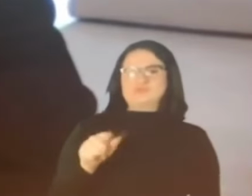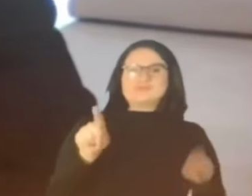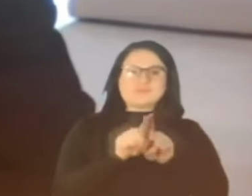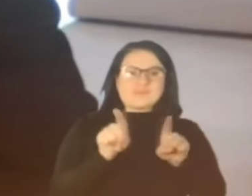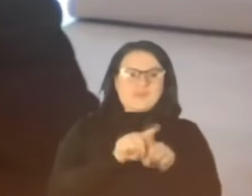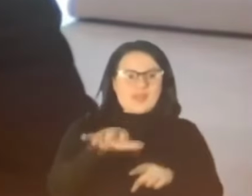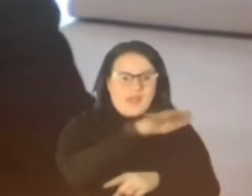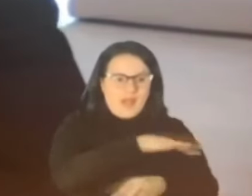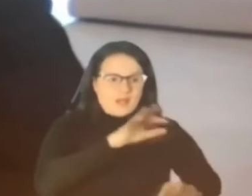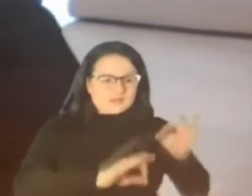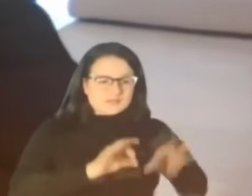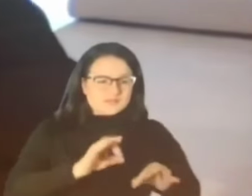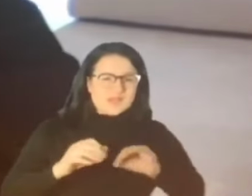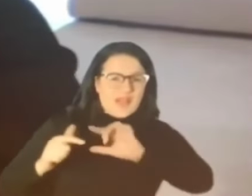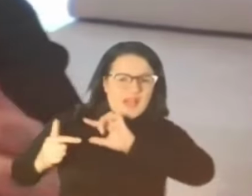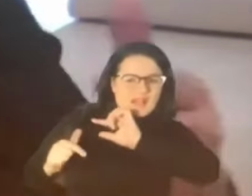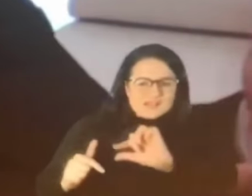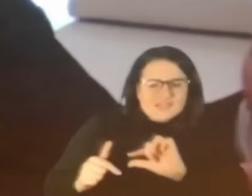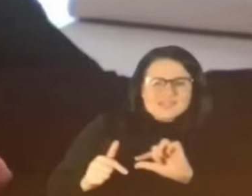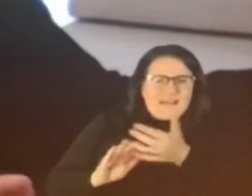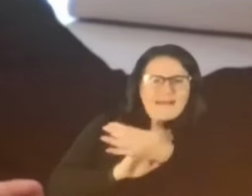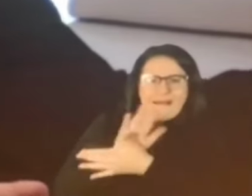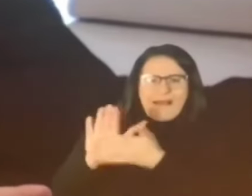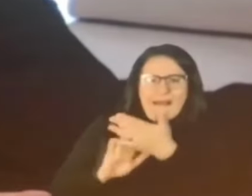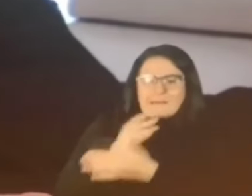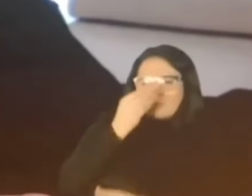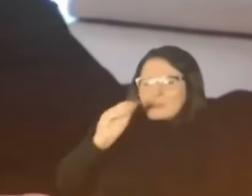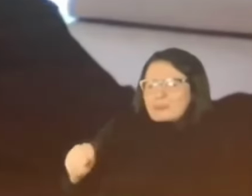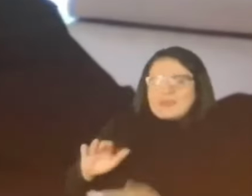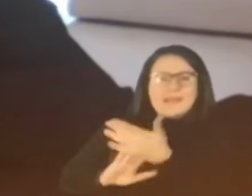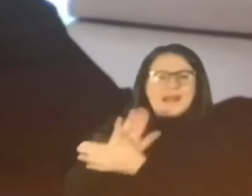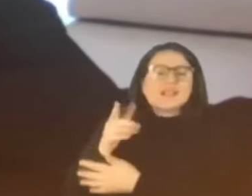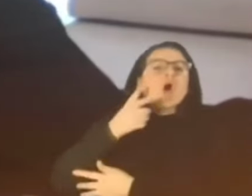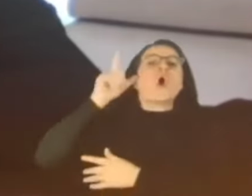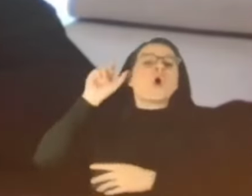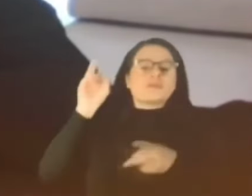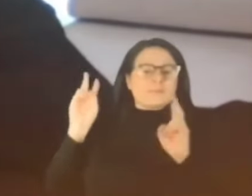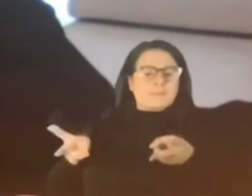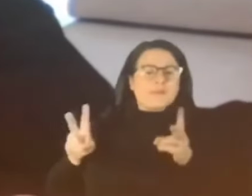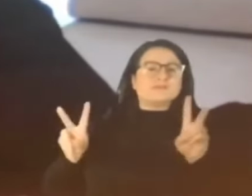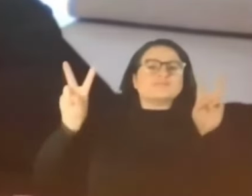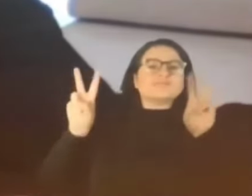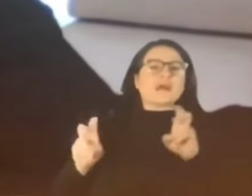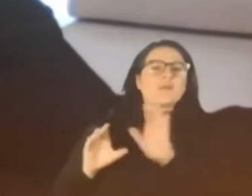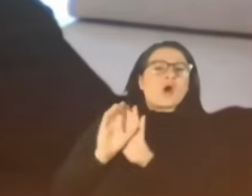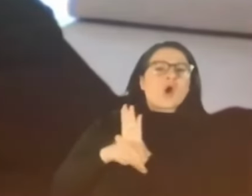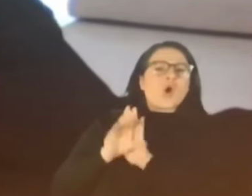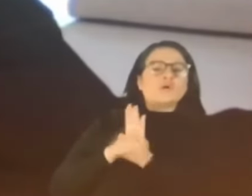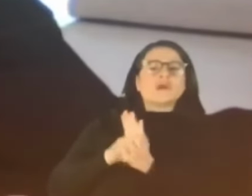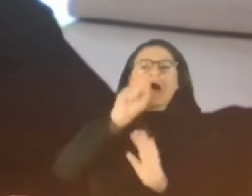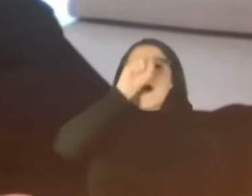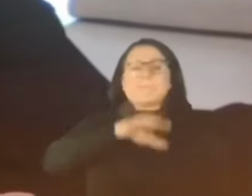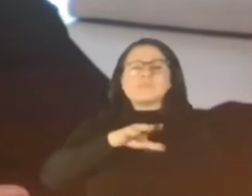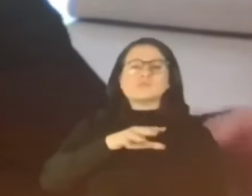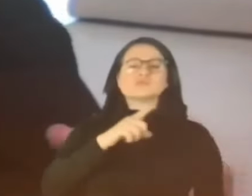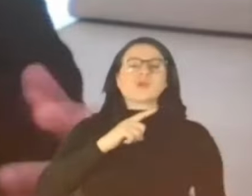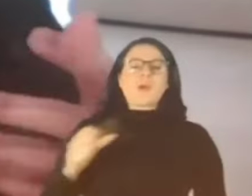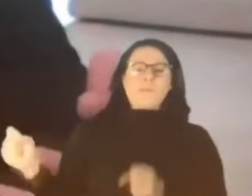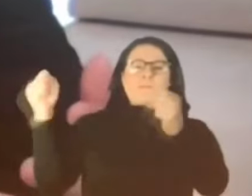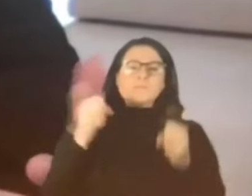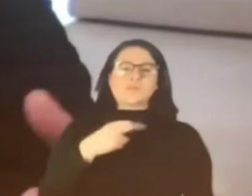respeita tradição e precedente. Vimos agora, ainda ontem, uma discussão sobre o conceito de abuso de poder religioso. Veja,